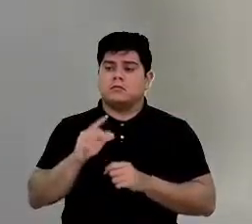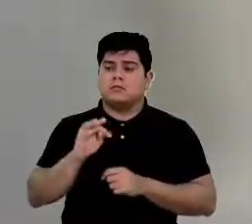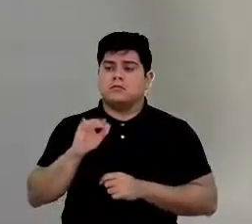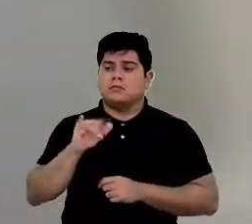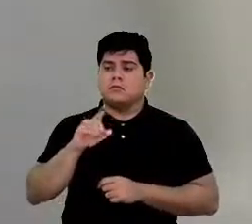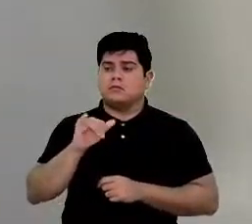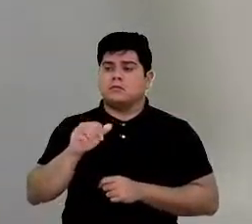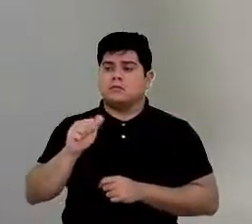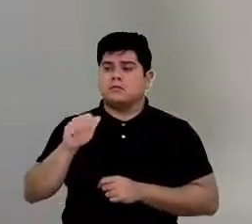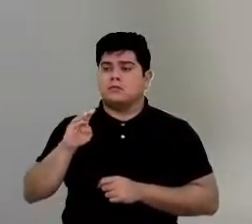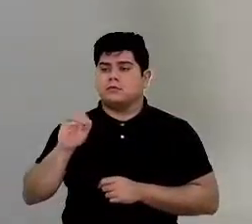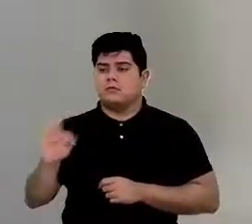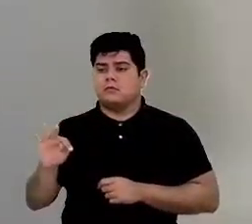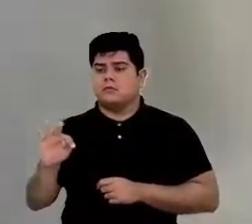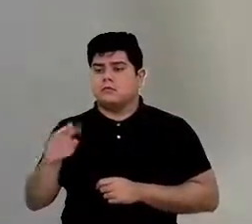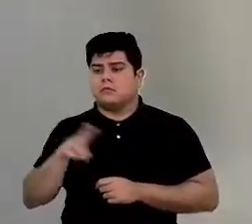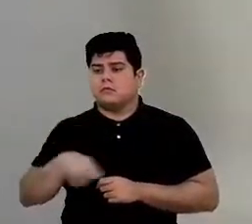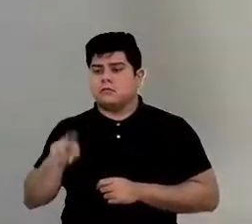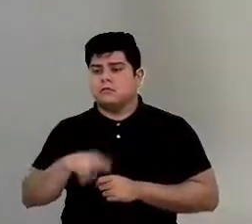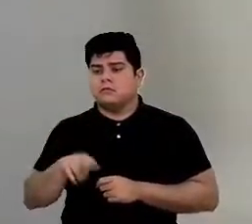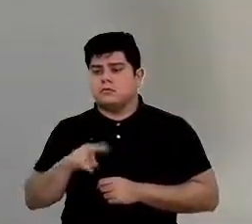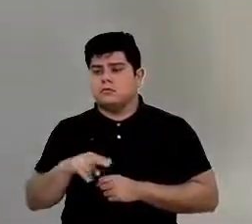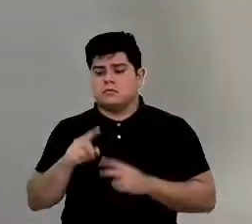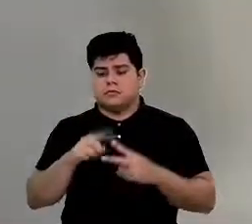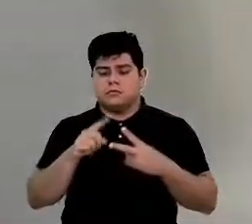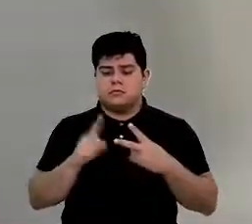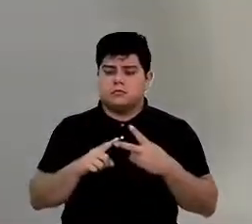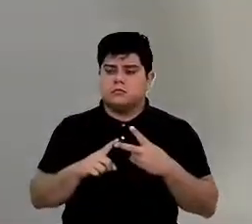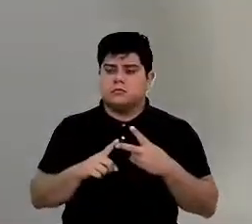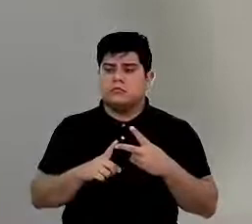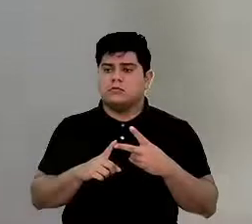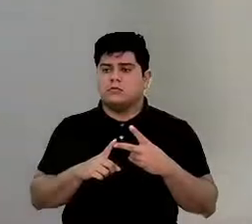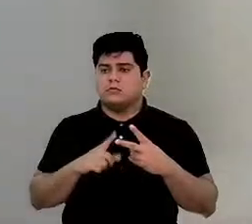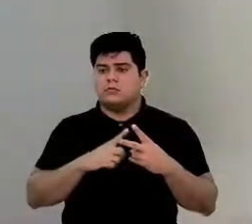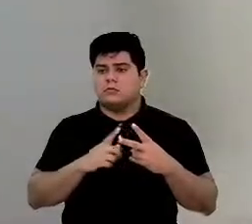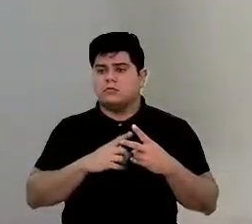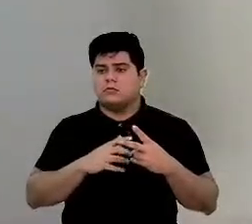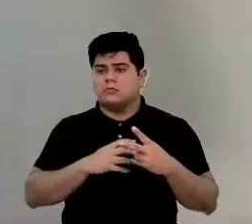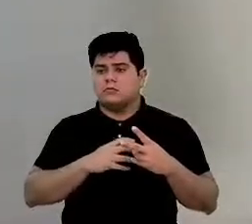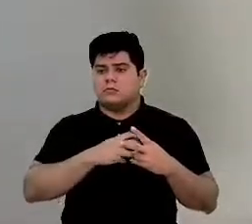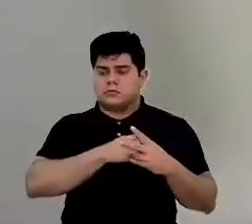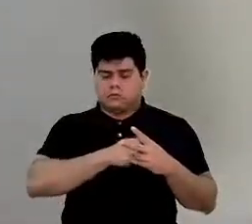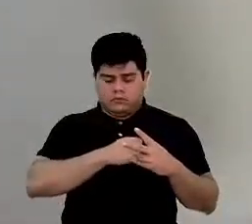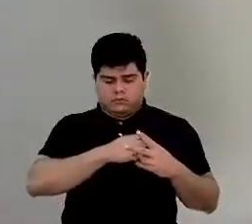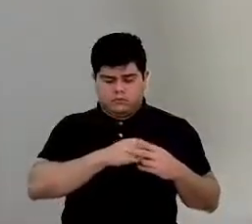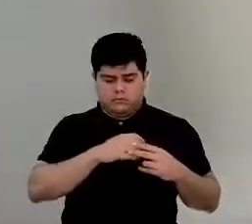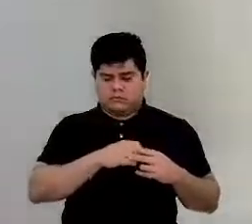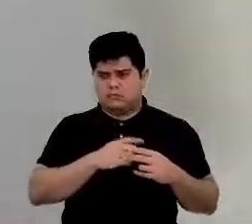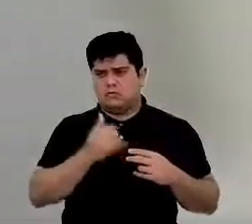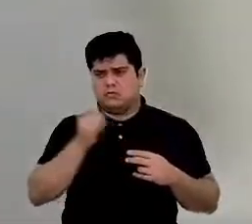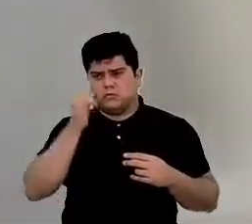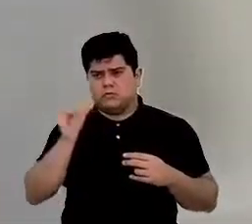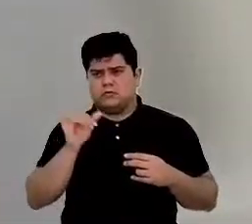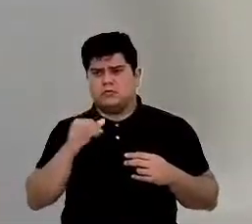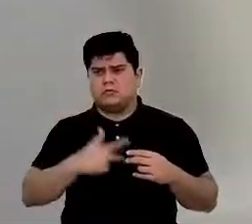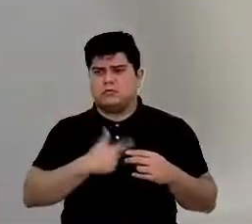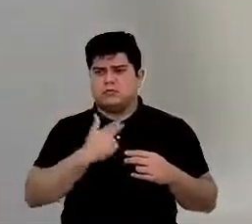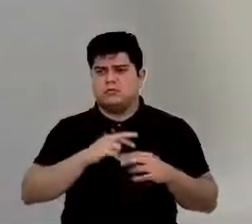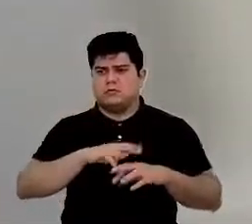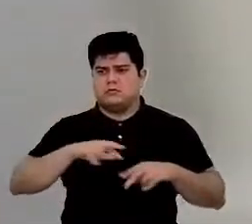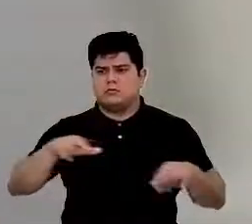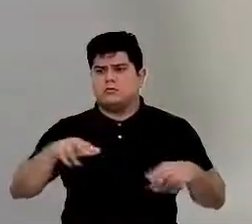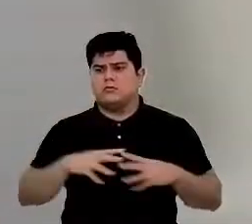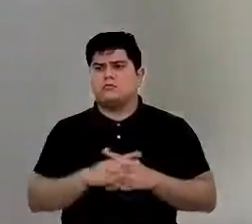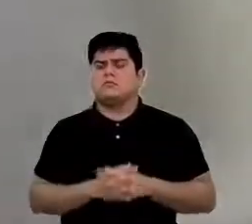APA, tipo uso de compaixão. Eram 2 pacientes que tinham a aorta em porcelana e tinham contraindicação cirúrgica para vários cirurgiões. E